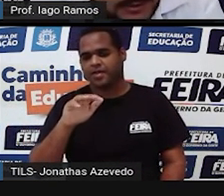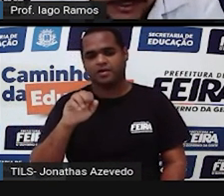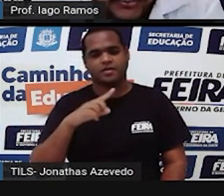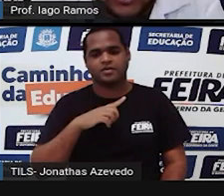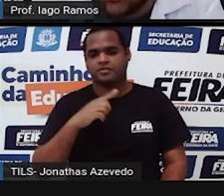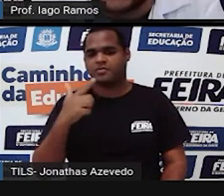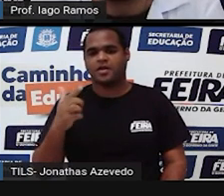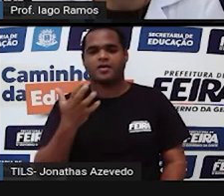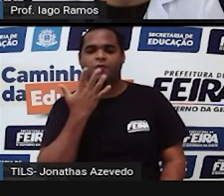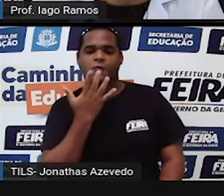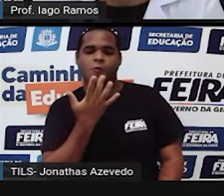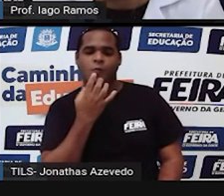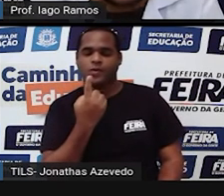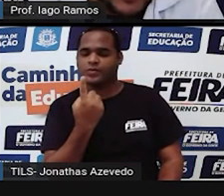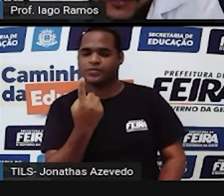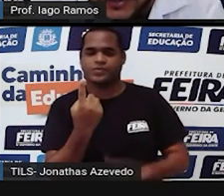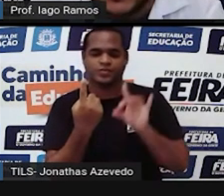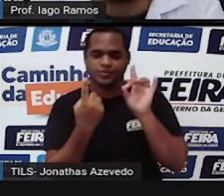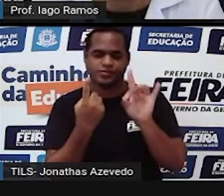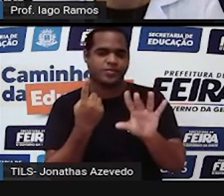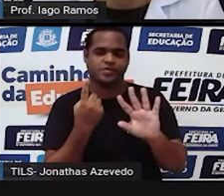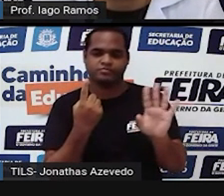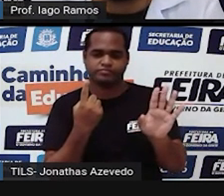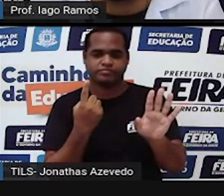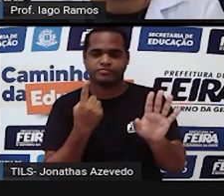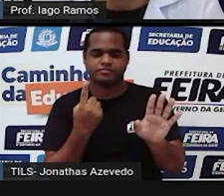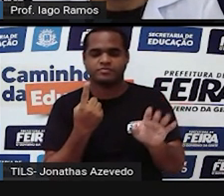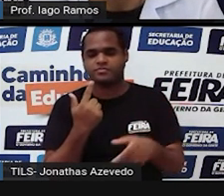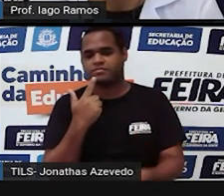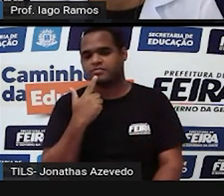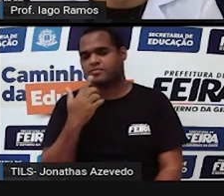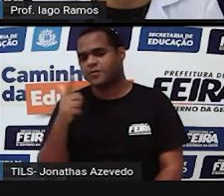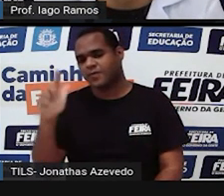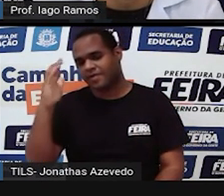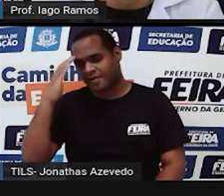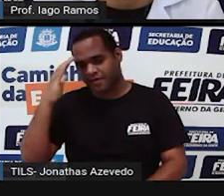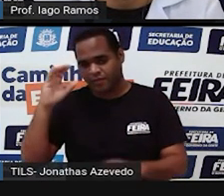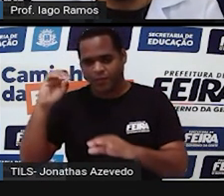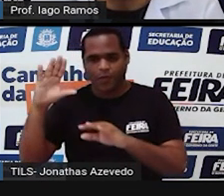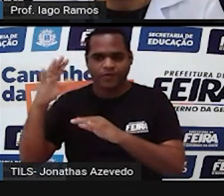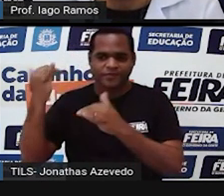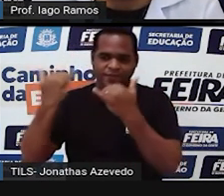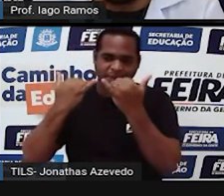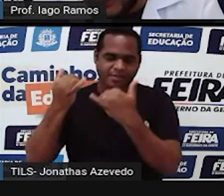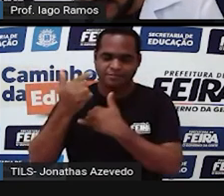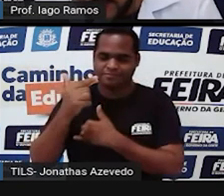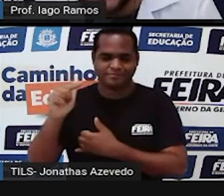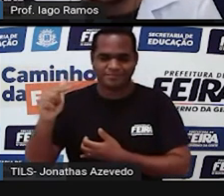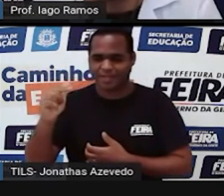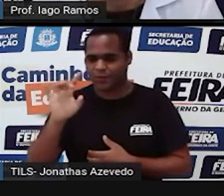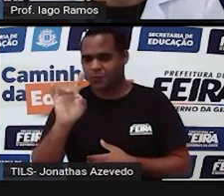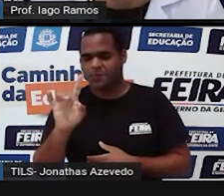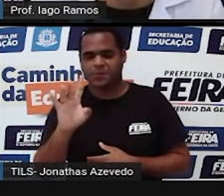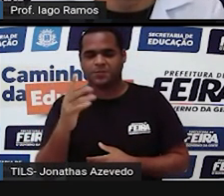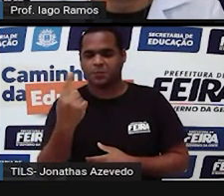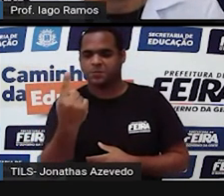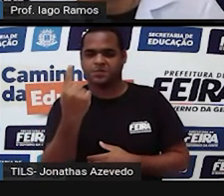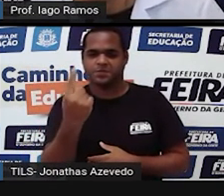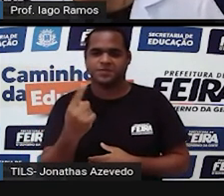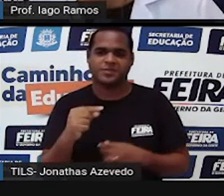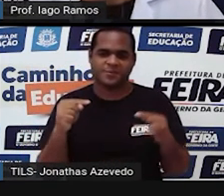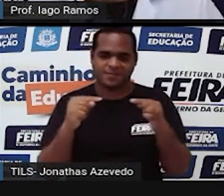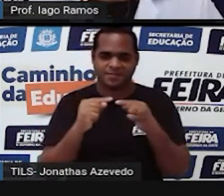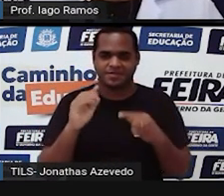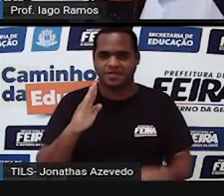tem mais de uma cor, não tem mais de uma informação, tá bom? Por isso que é